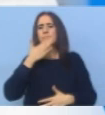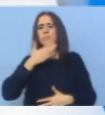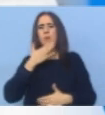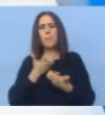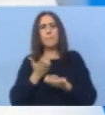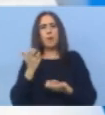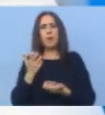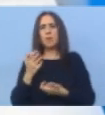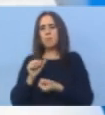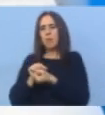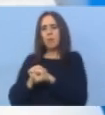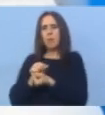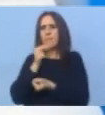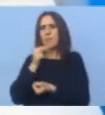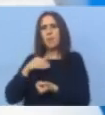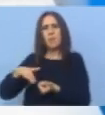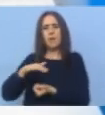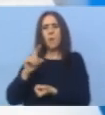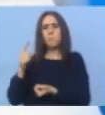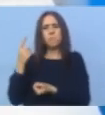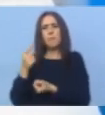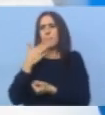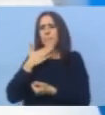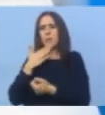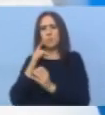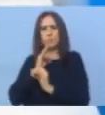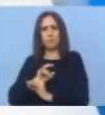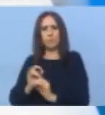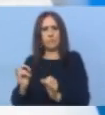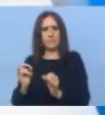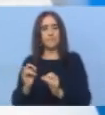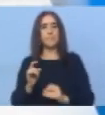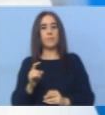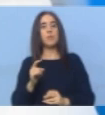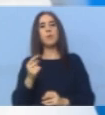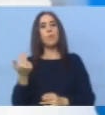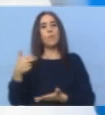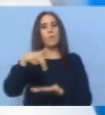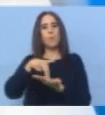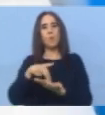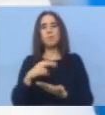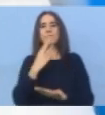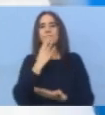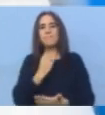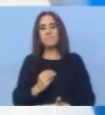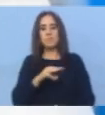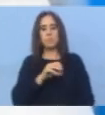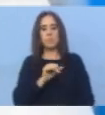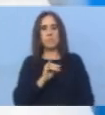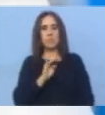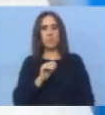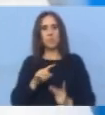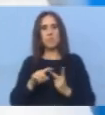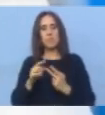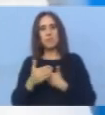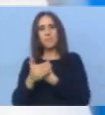nenhum lavadeiro sobre a terra as poderia assim branquear. Apareceram-lhe Moisés e Elias,